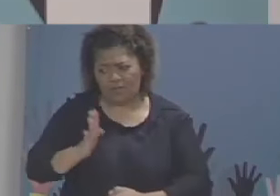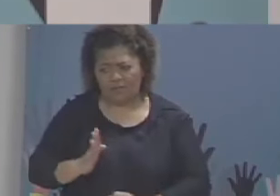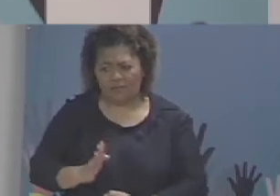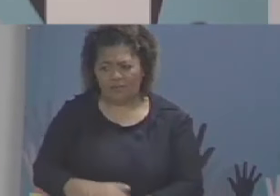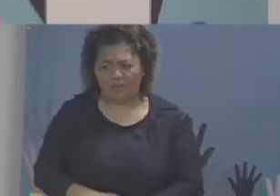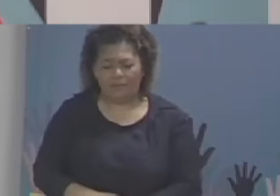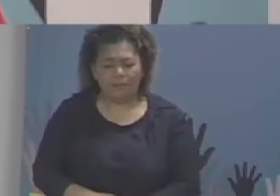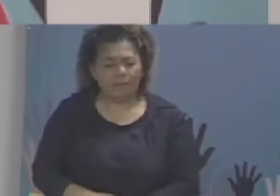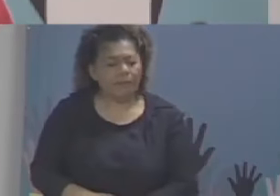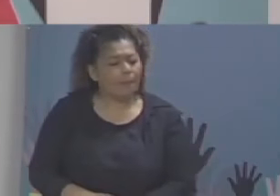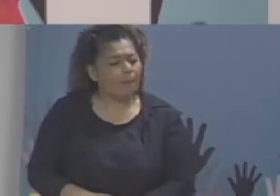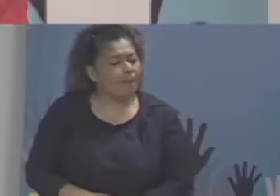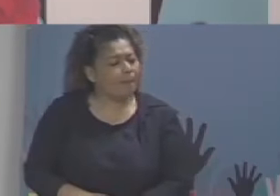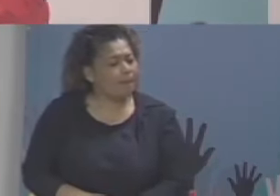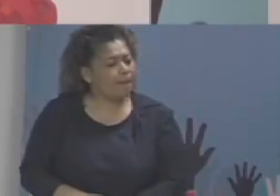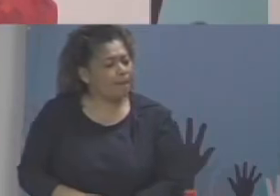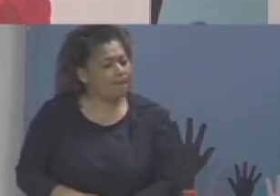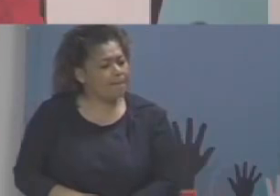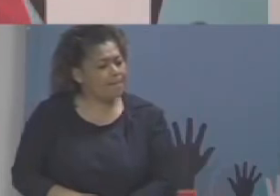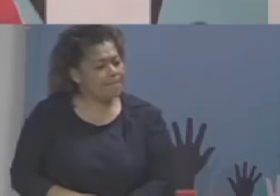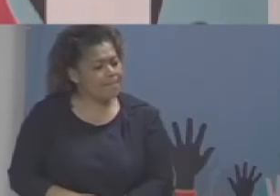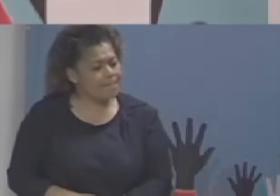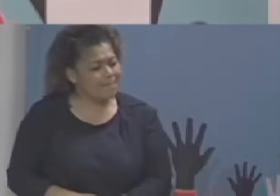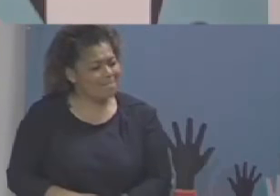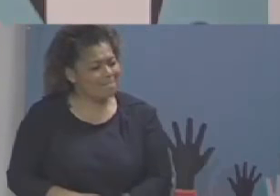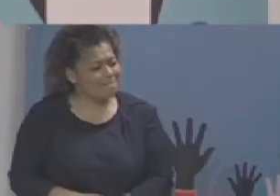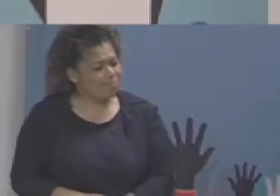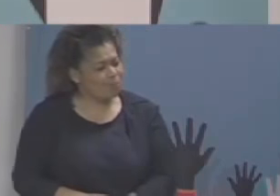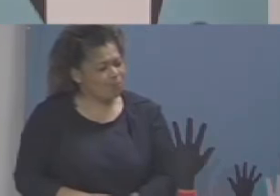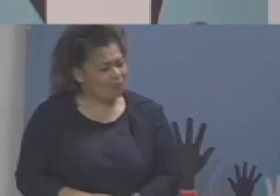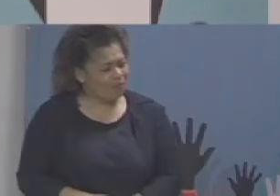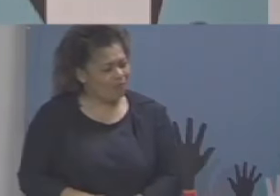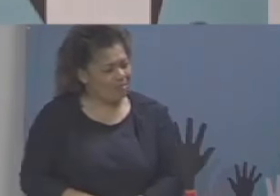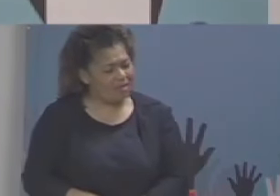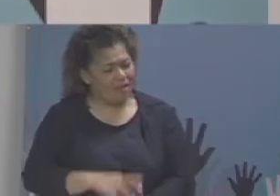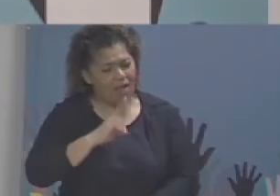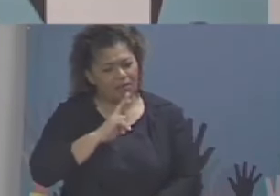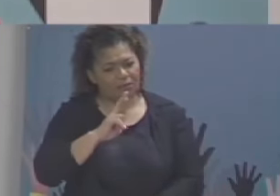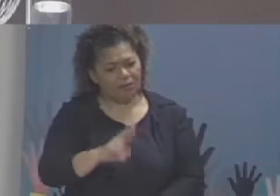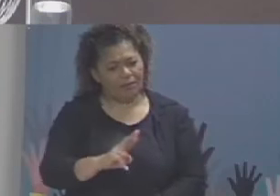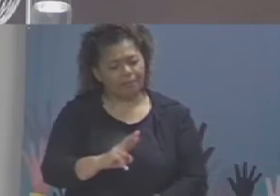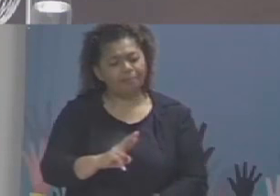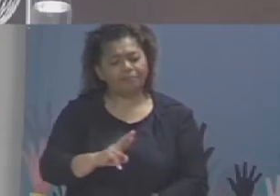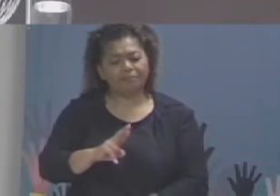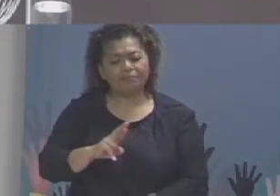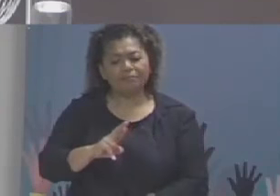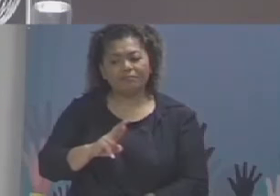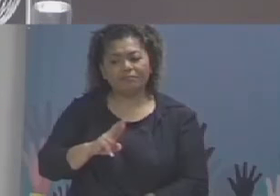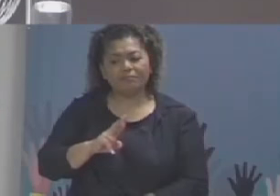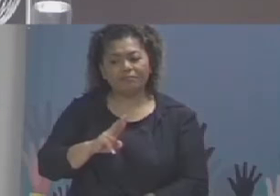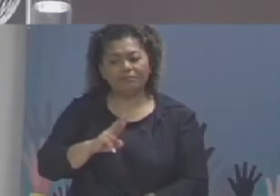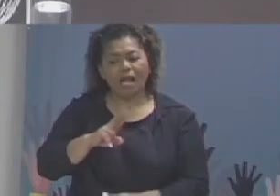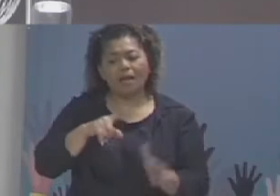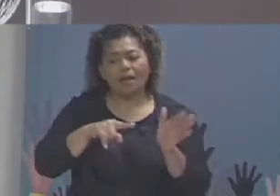candidato. Agora o candidato da chapa 23, Rogério Giannini, responderá a pergunta sorteada.